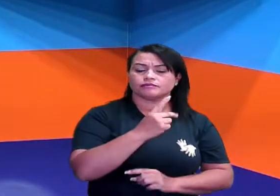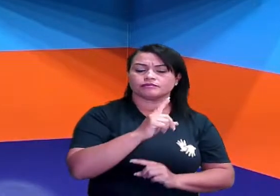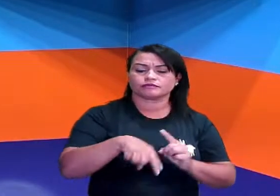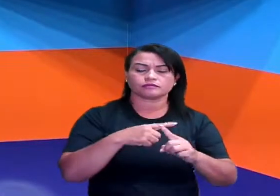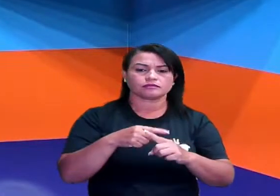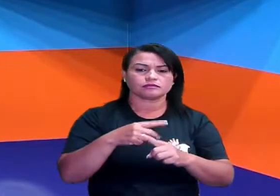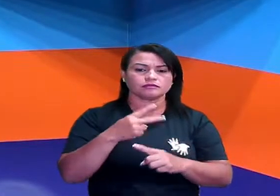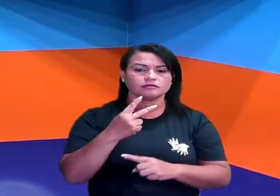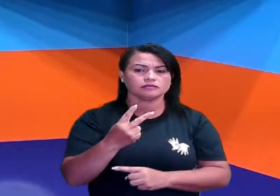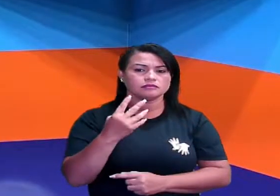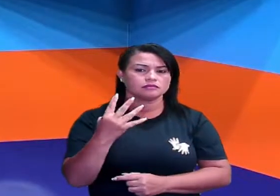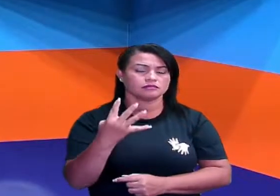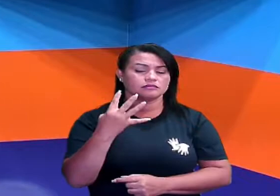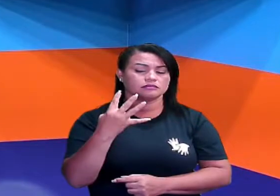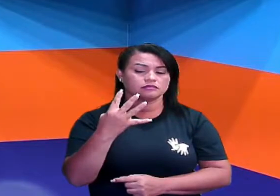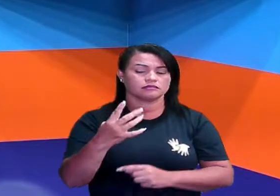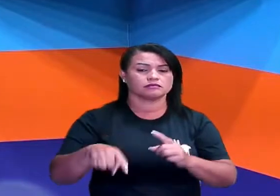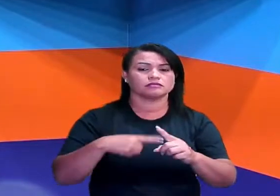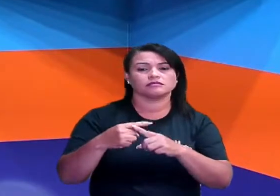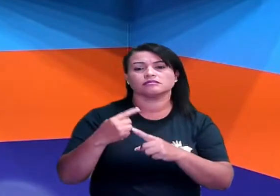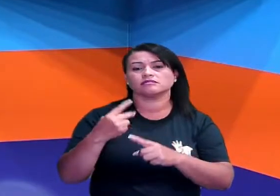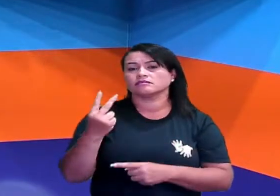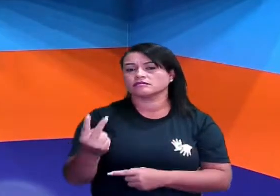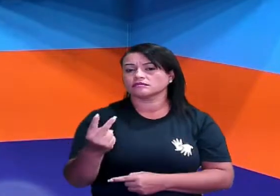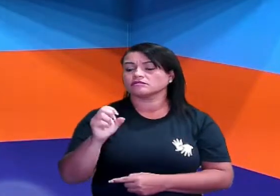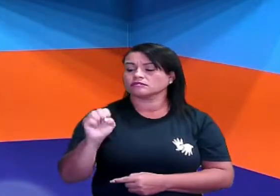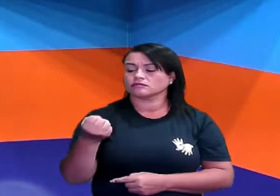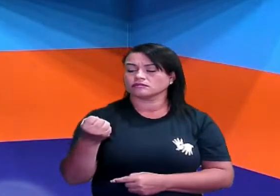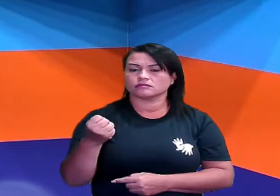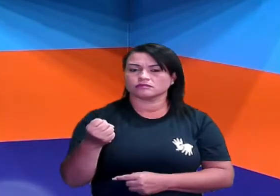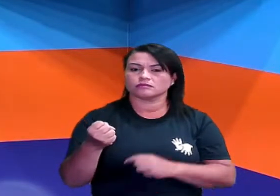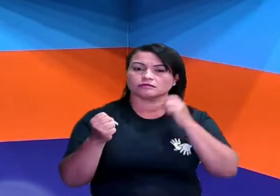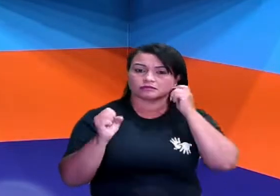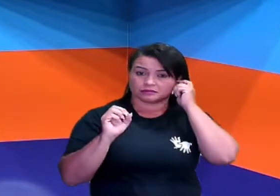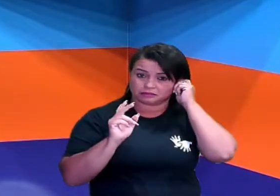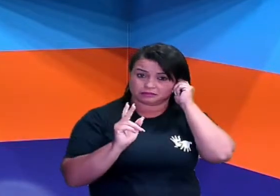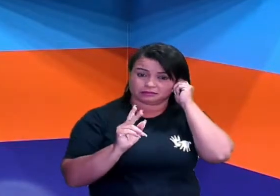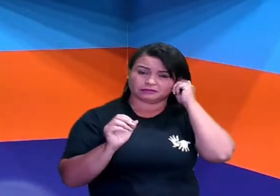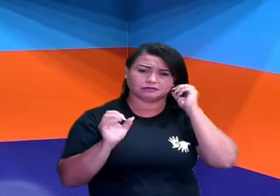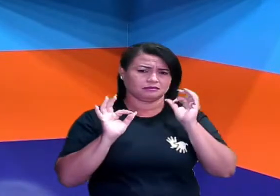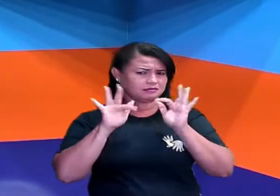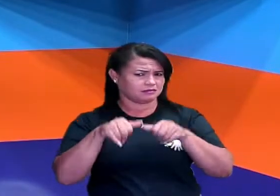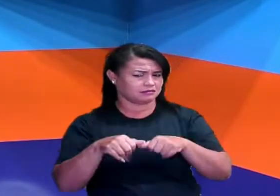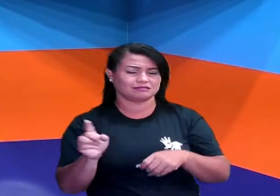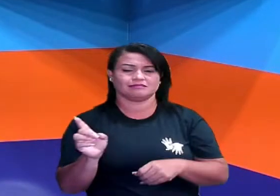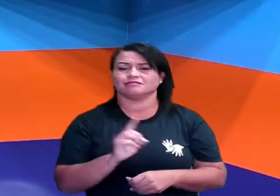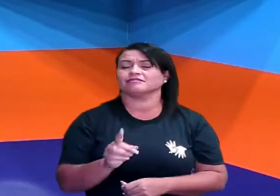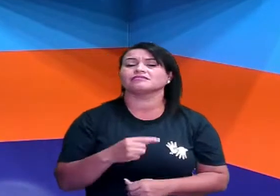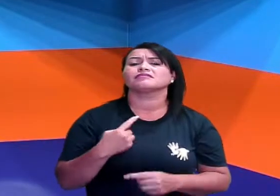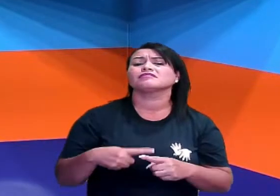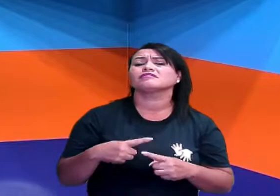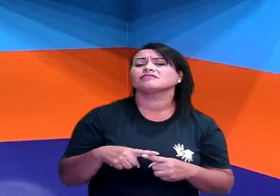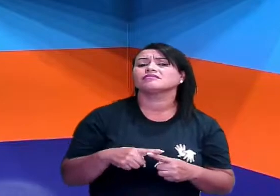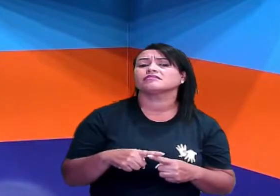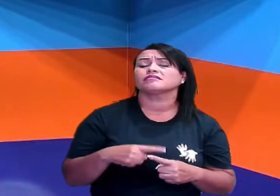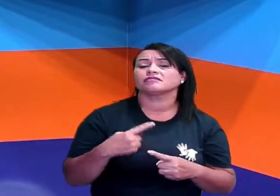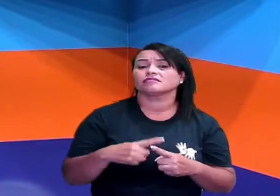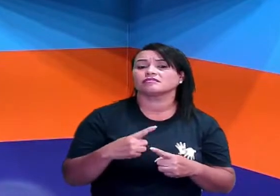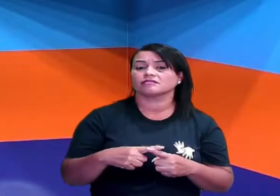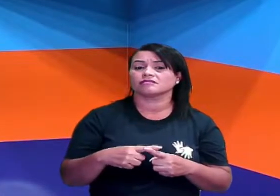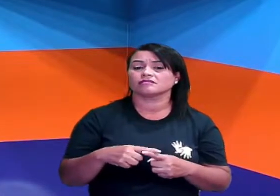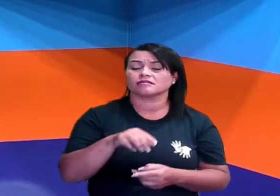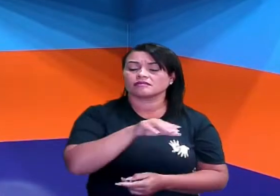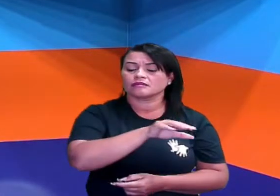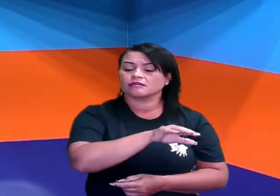2, 4. 4 vezes 2, 8. Ok? Terminou? Não. Por que não terminou? Porque a minha base